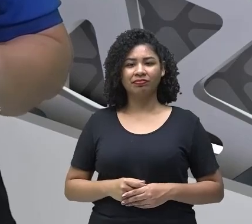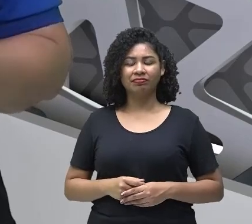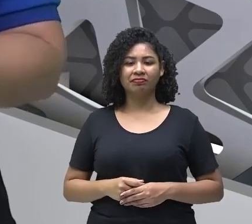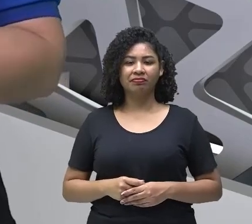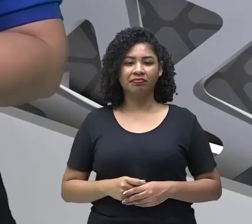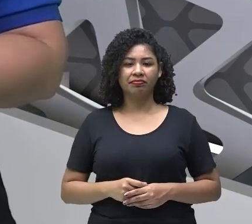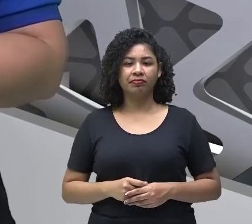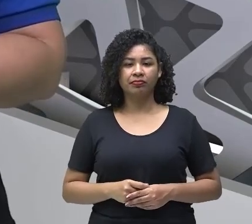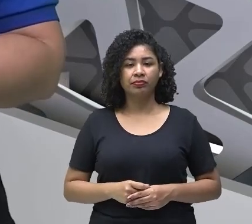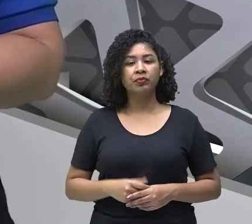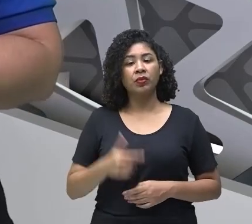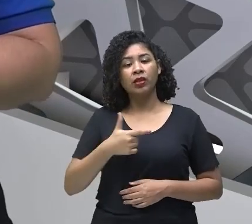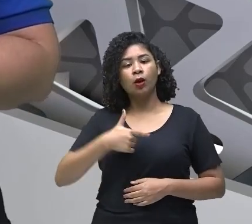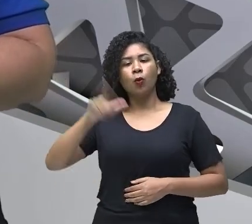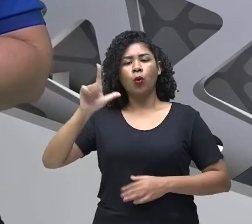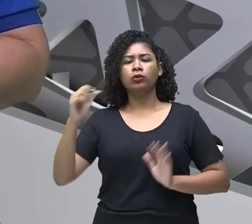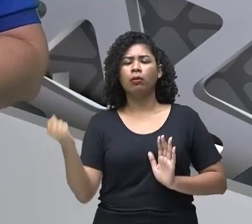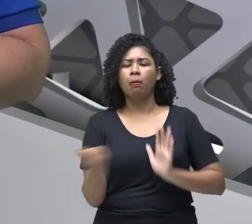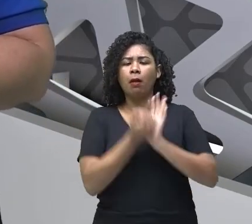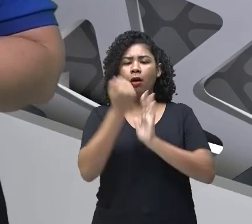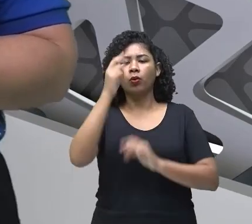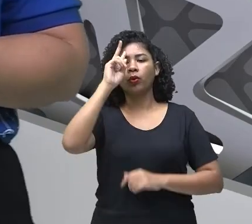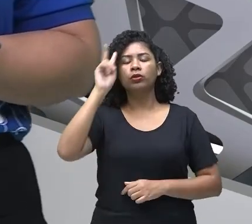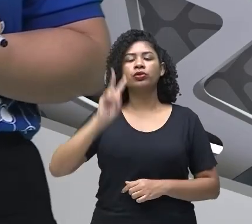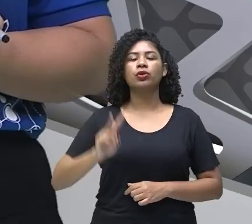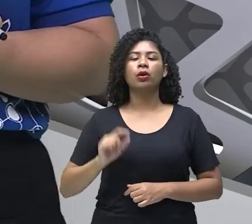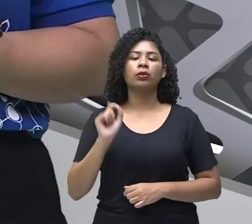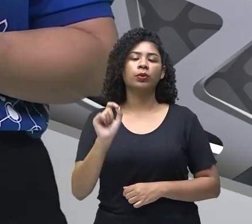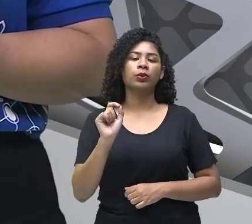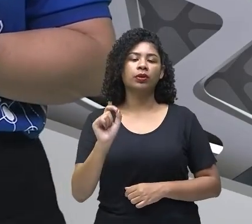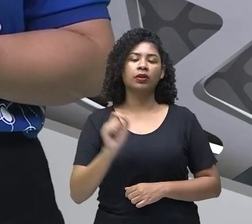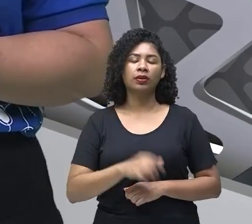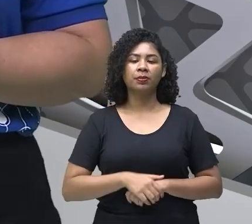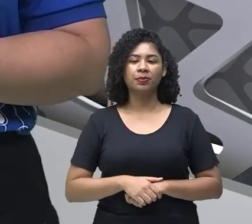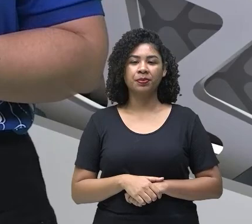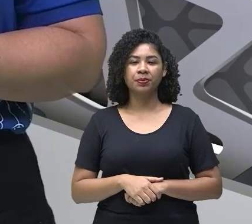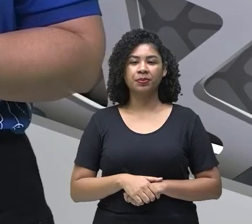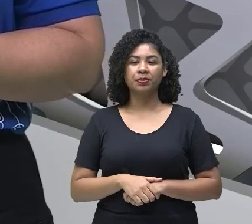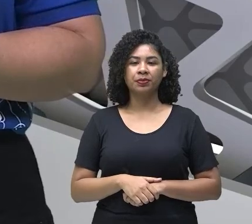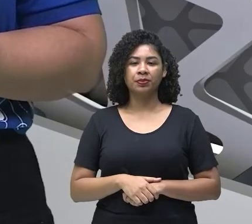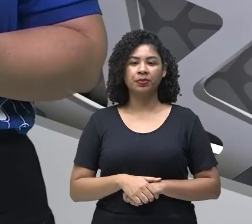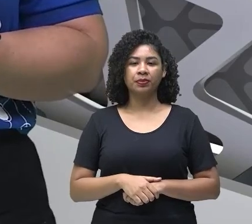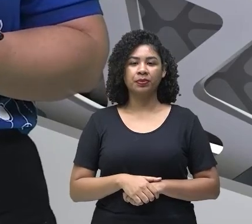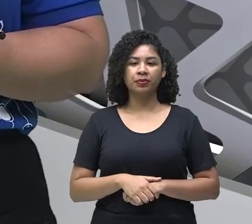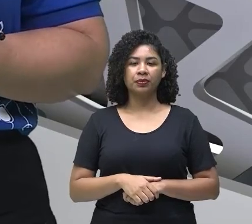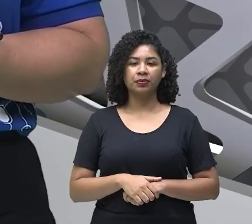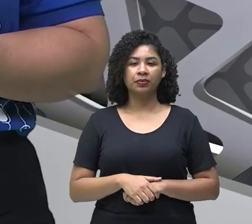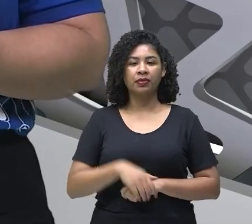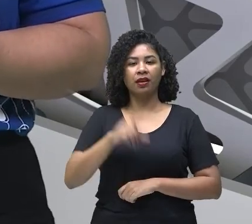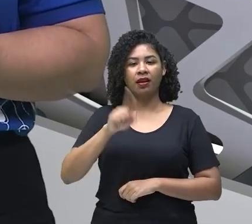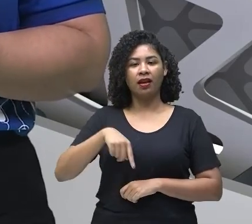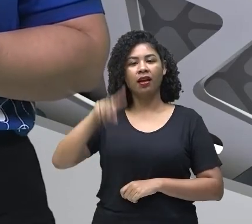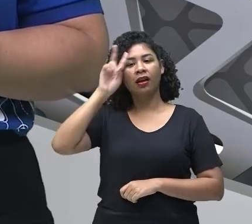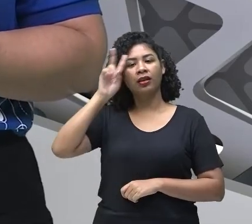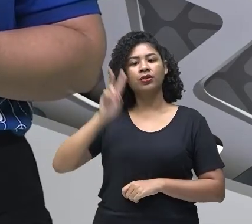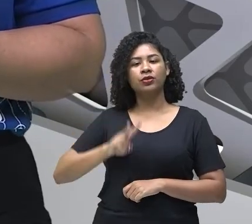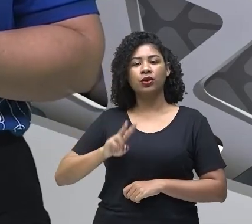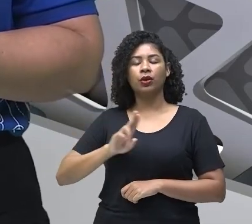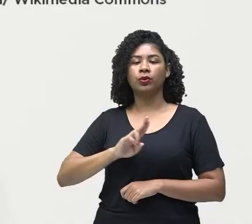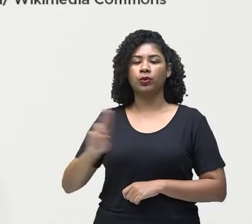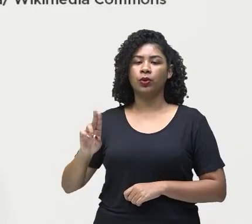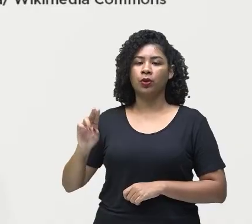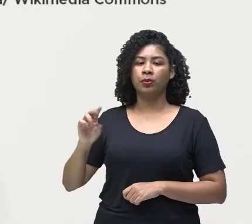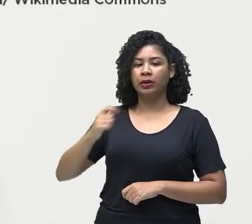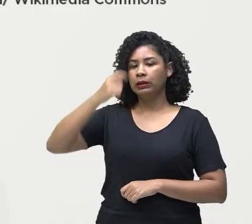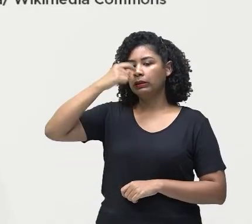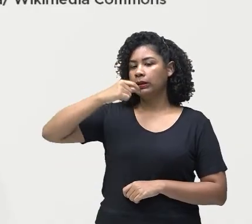a outra pandemia que a gente tem, para mostrar para vocês, também histórica, é a gripe